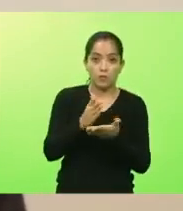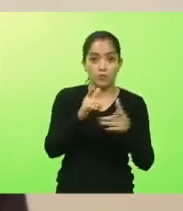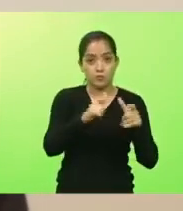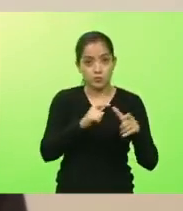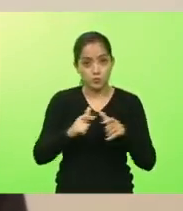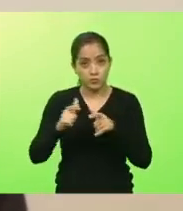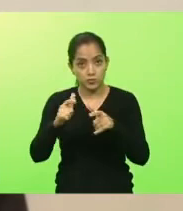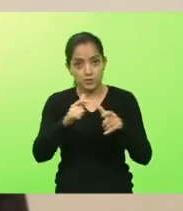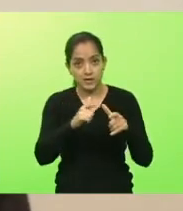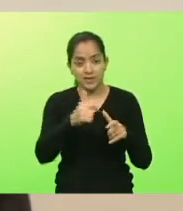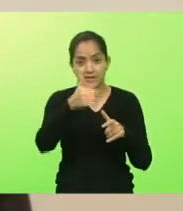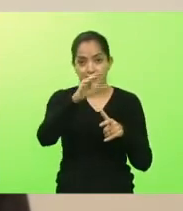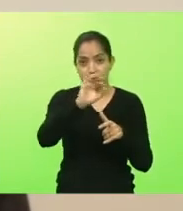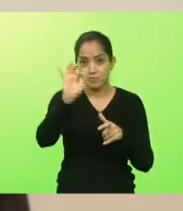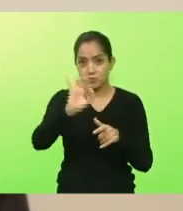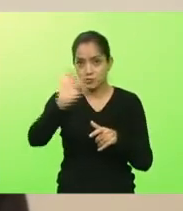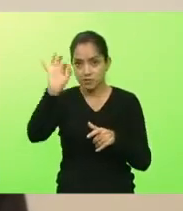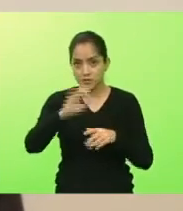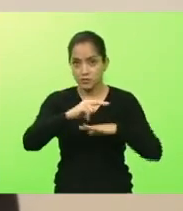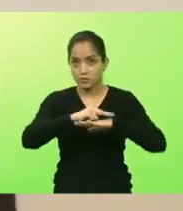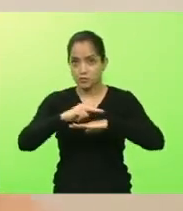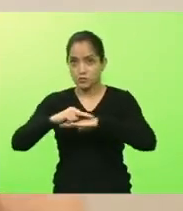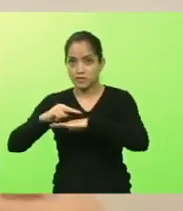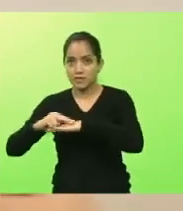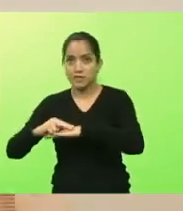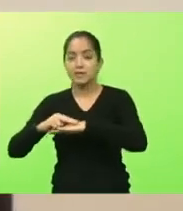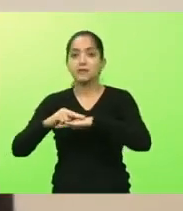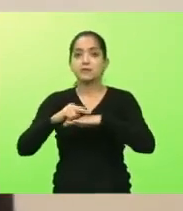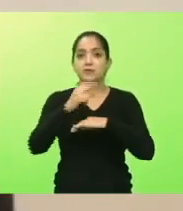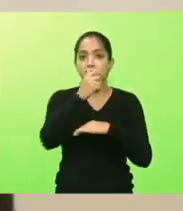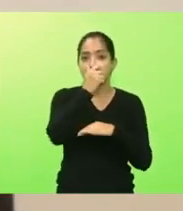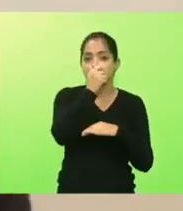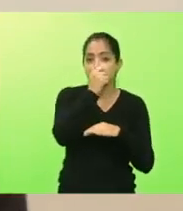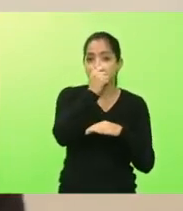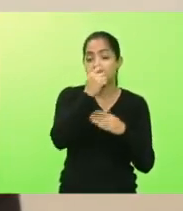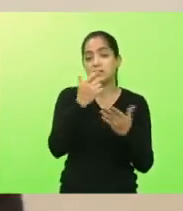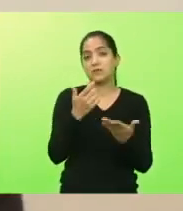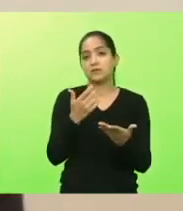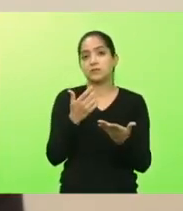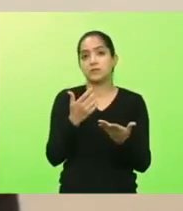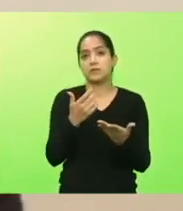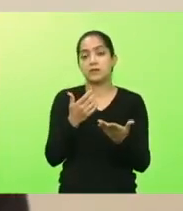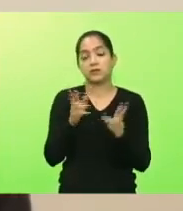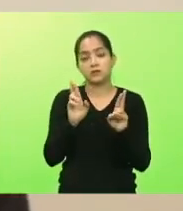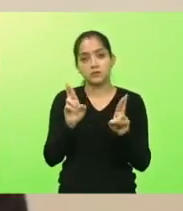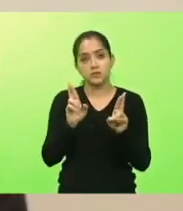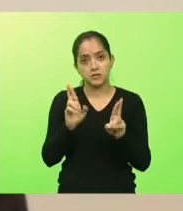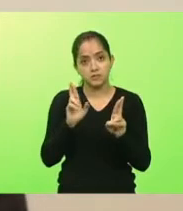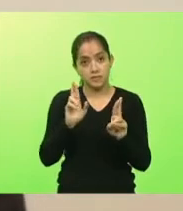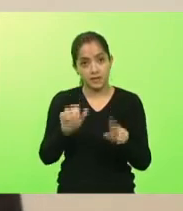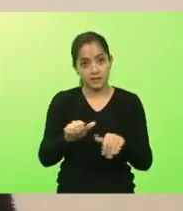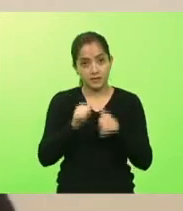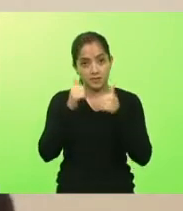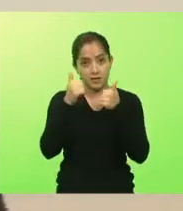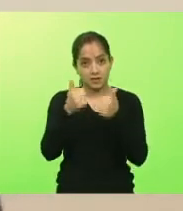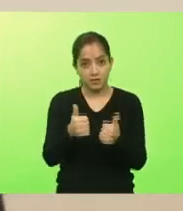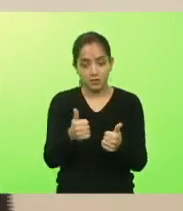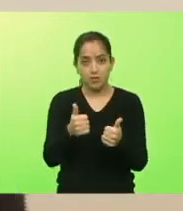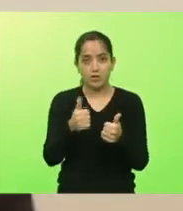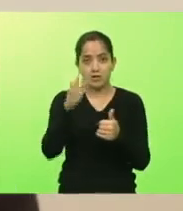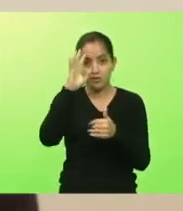100% dos leitos de UTI ocupado. Espero que isso passe rapidamente, que nós possamos encontrar a saída.